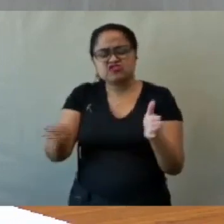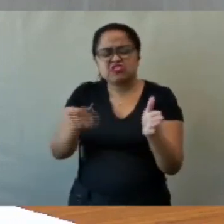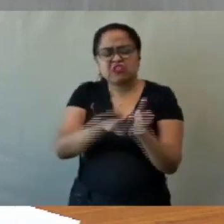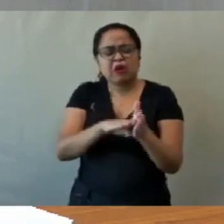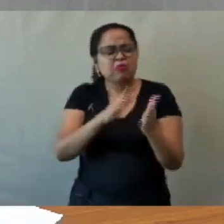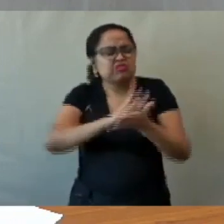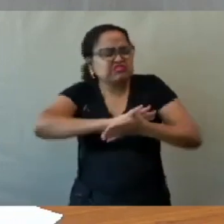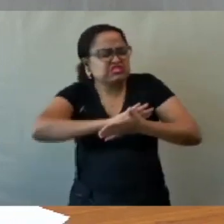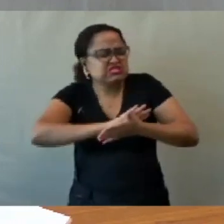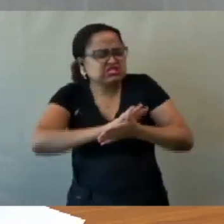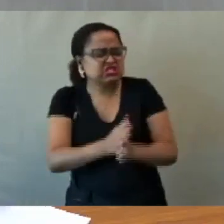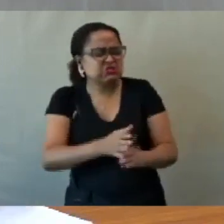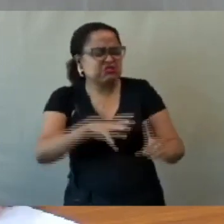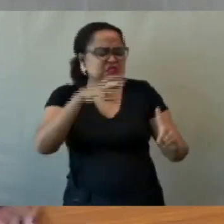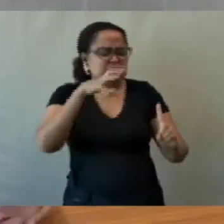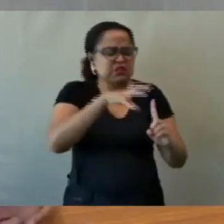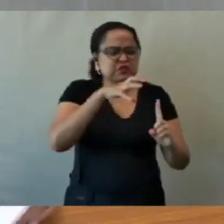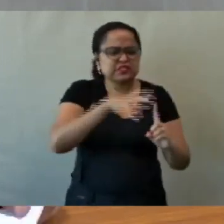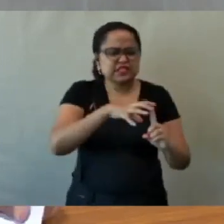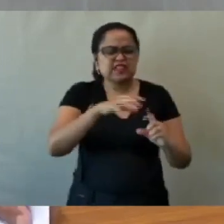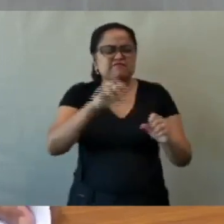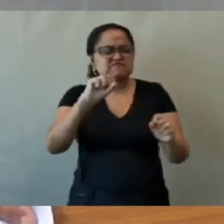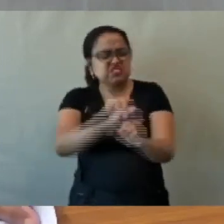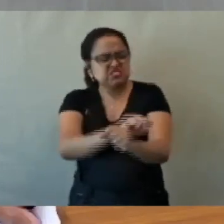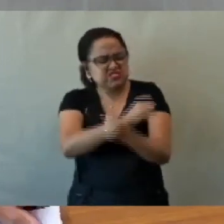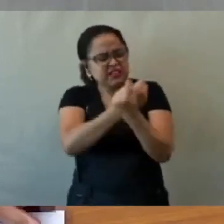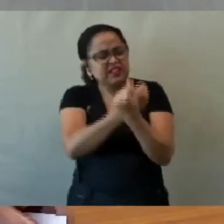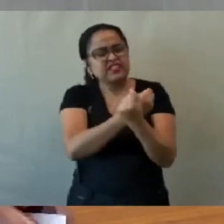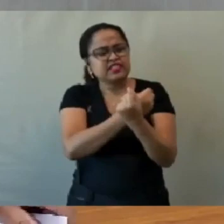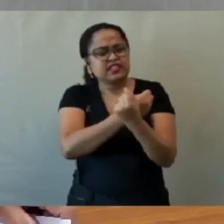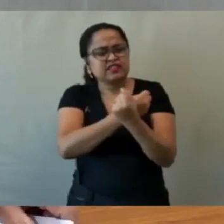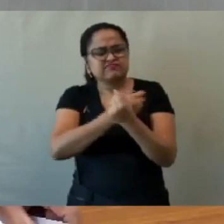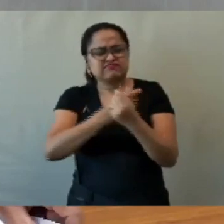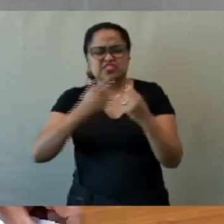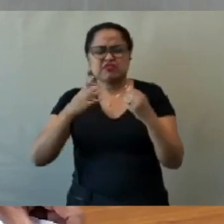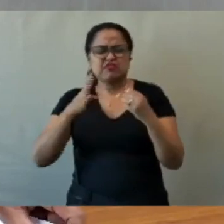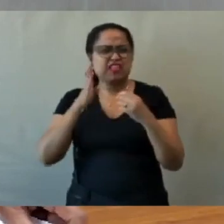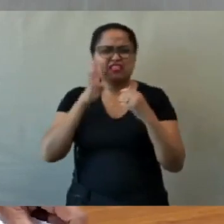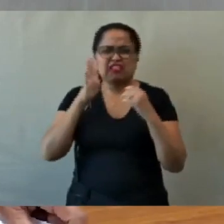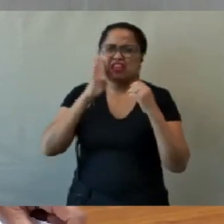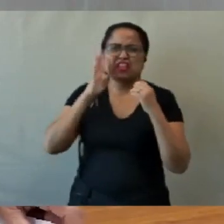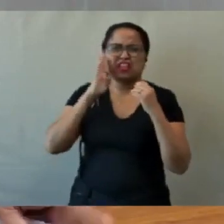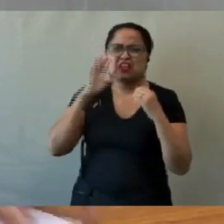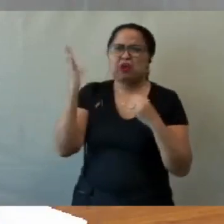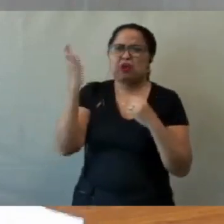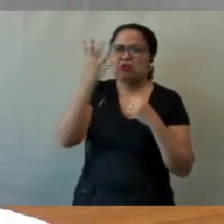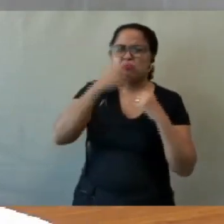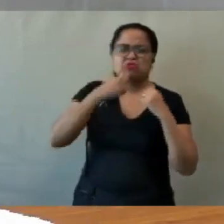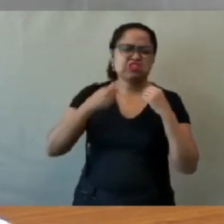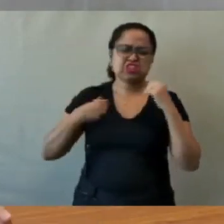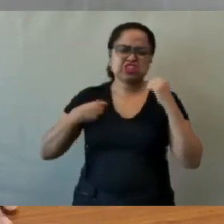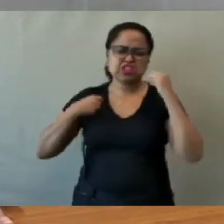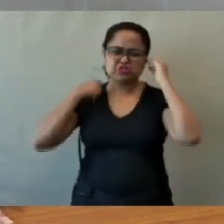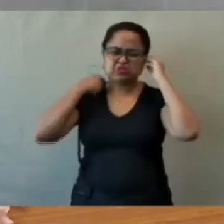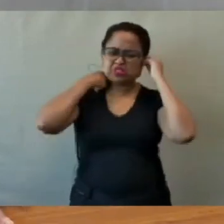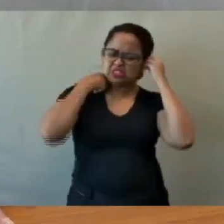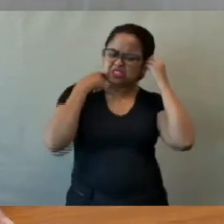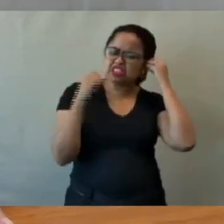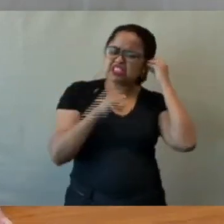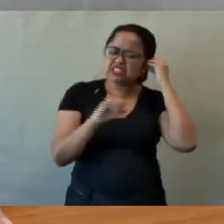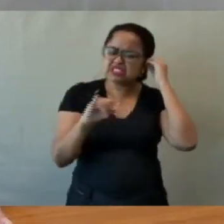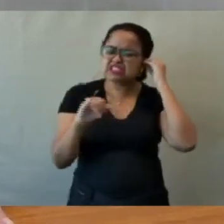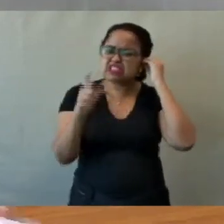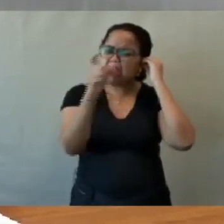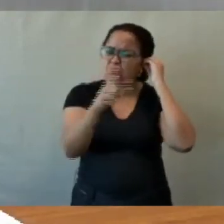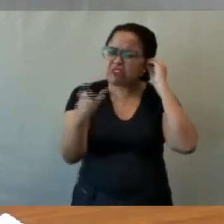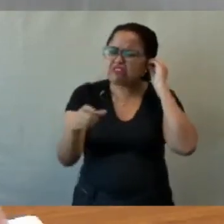para massacrar, para escravizar. Não tem nada legal lá, não tem nada bonito. Se alguém falar que está bonito, não está, não